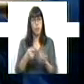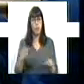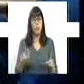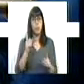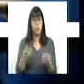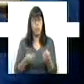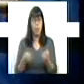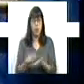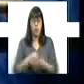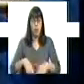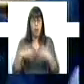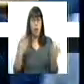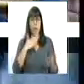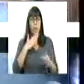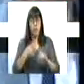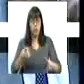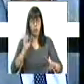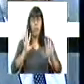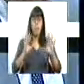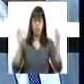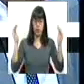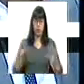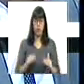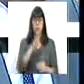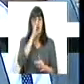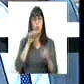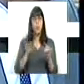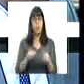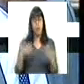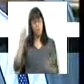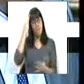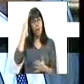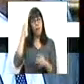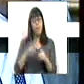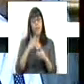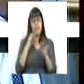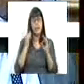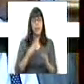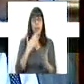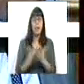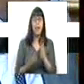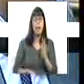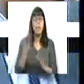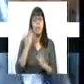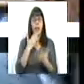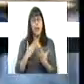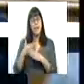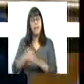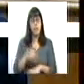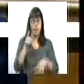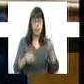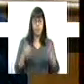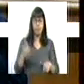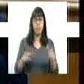não moderam nada, mas ainda assim esta redução que o Governo prevê vai certamente aumentar a acessibilidade